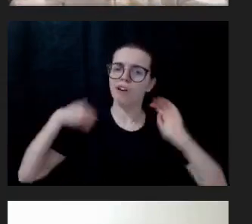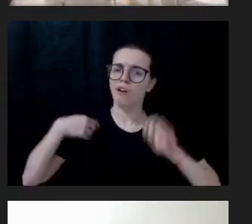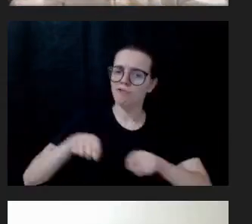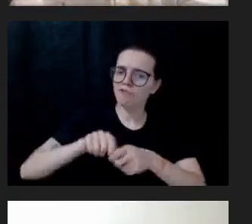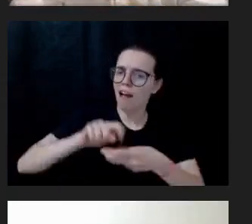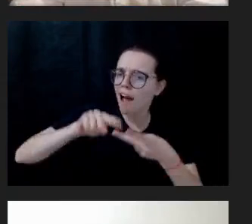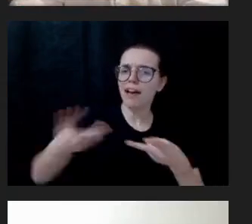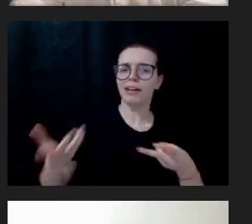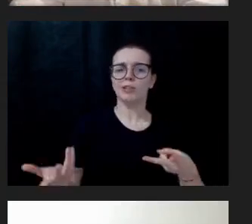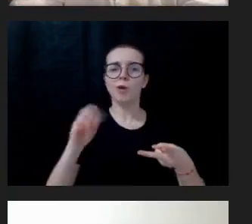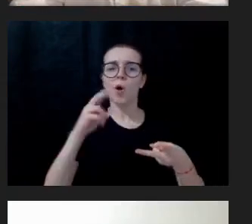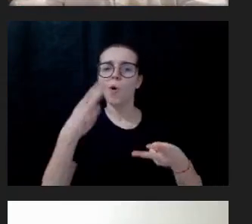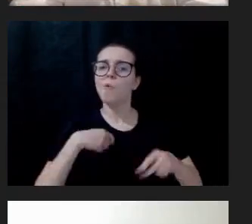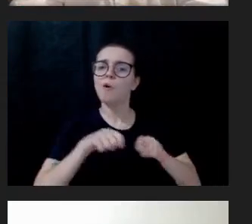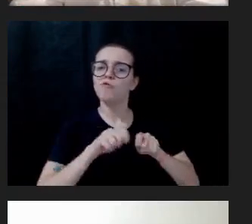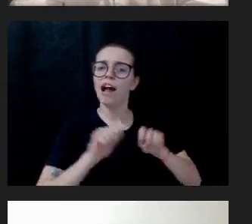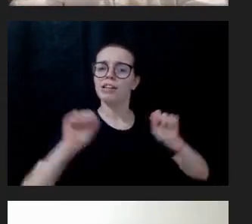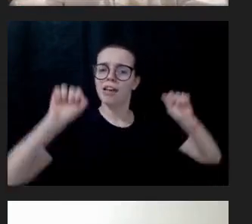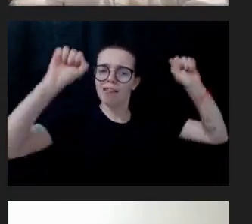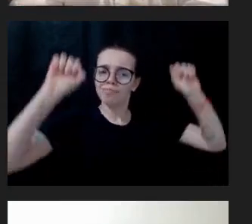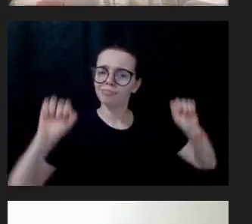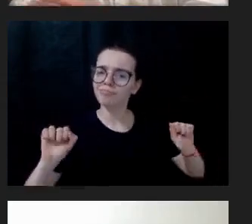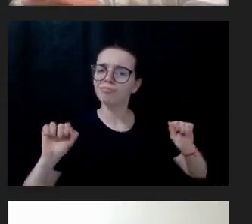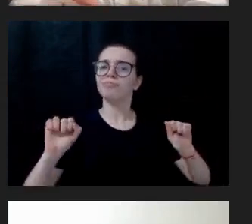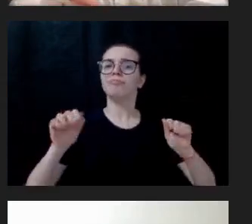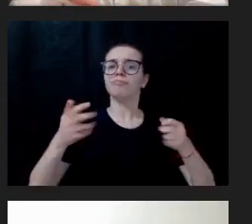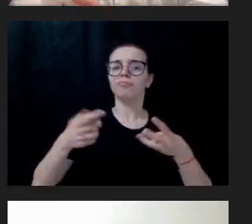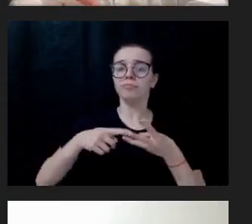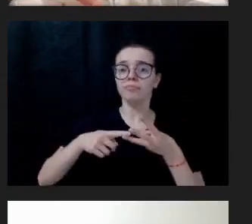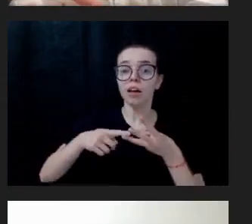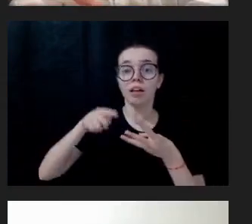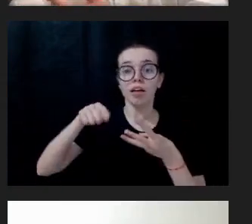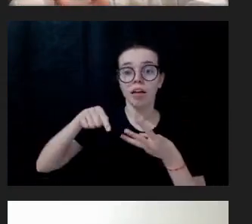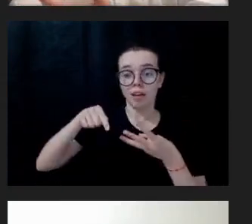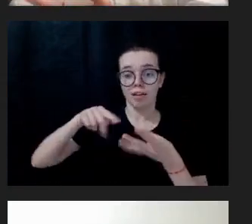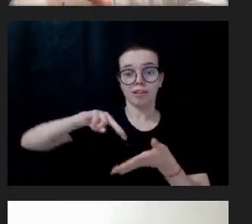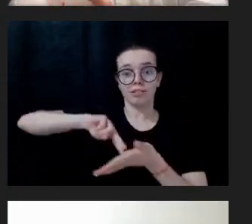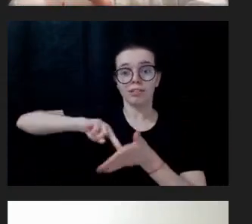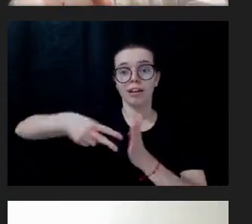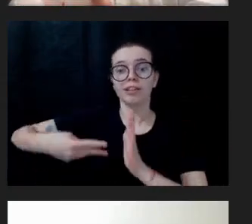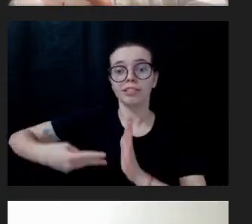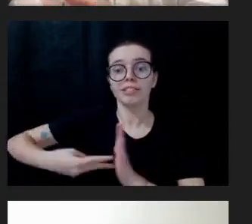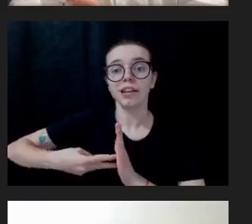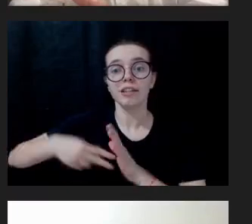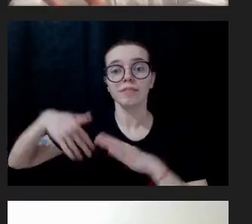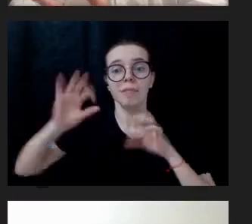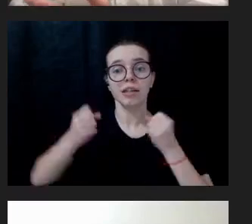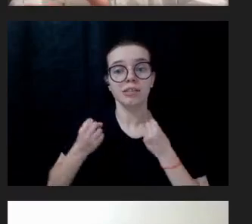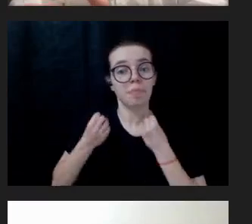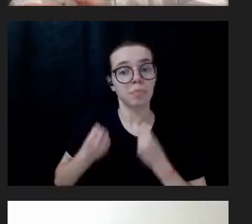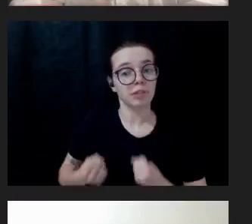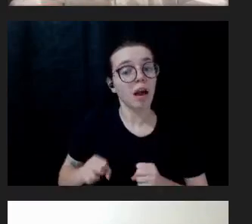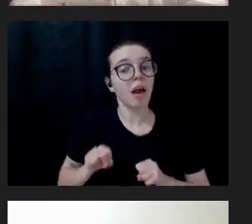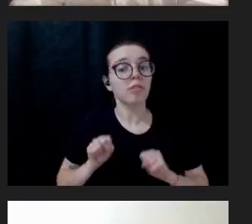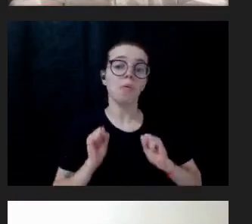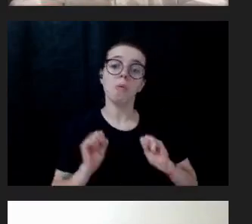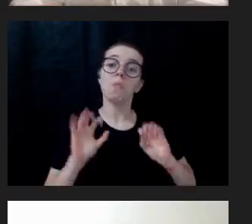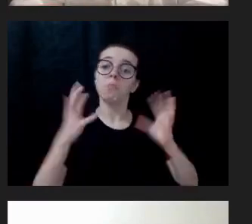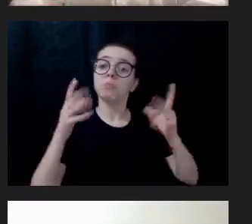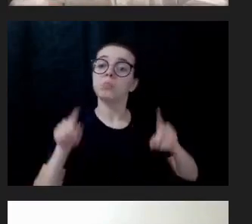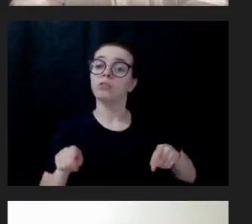fazendo agachamentos. Isso pode ser um exercício intenso, uma atividade